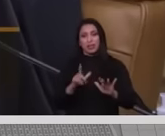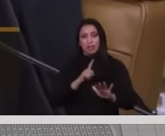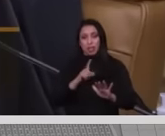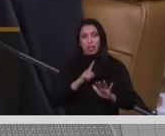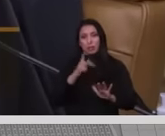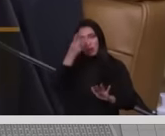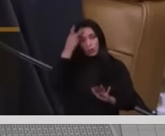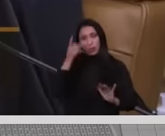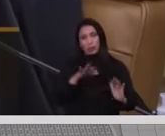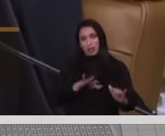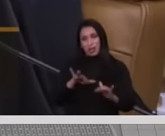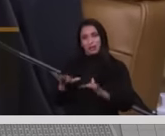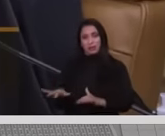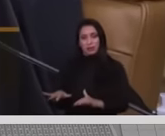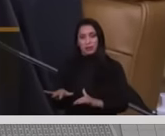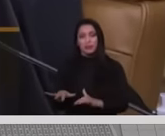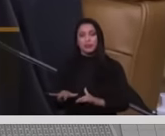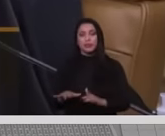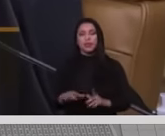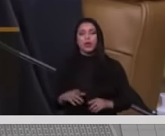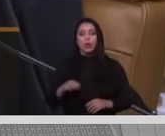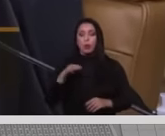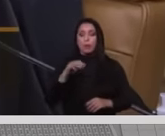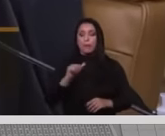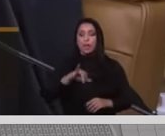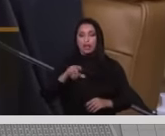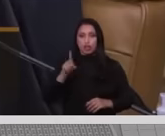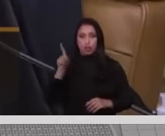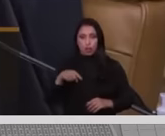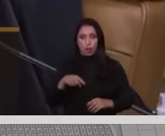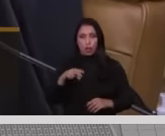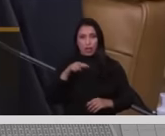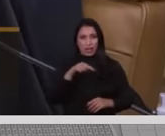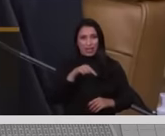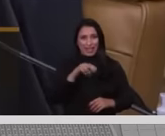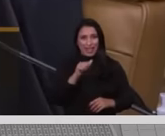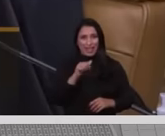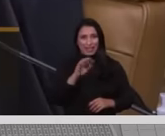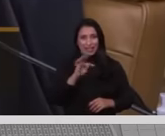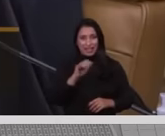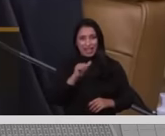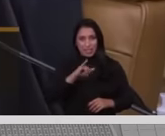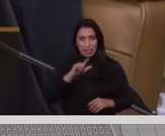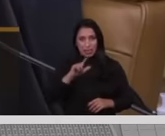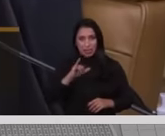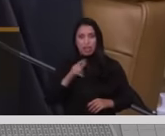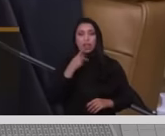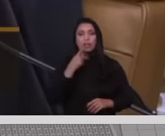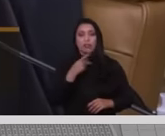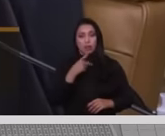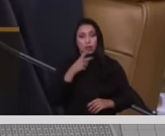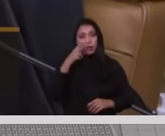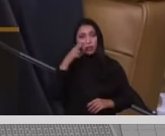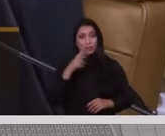invade criminosamente a sede dos três poderes onde ele não poderia estar. Isso pode configurar o artigo 359L, que é tentar abolir o